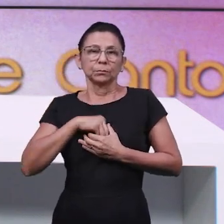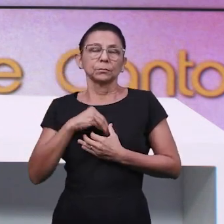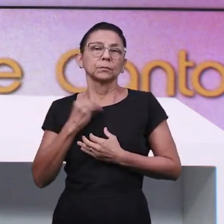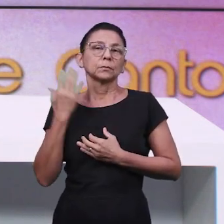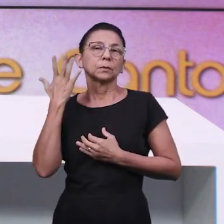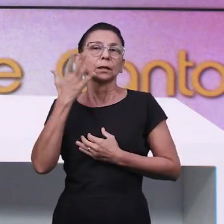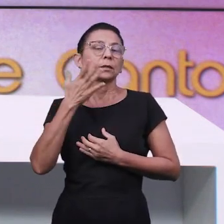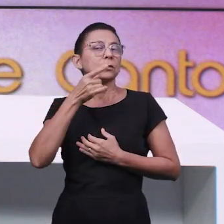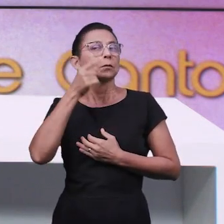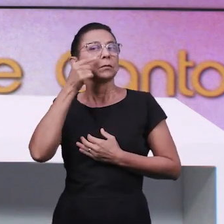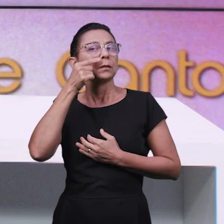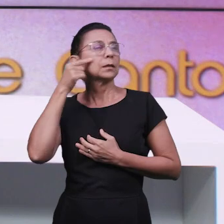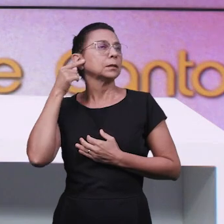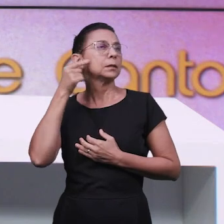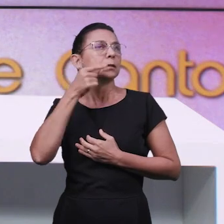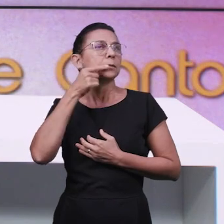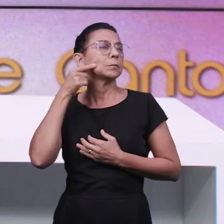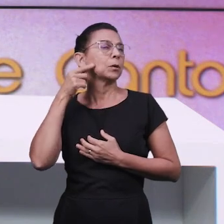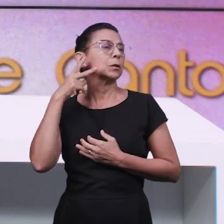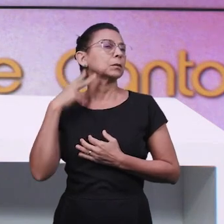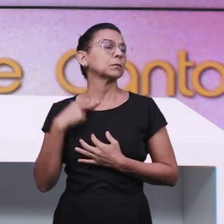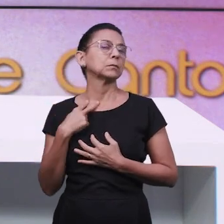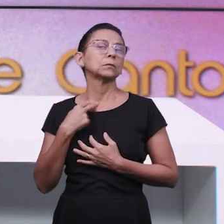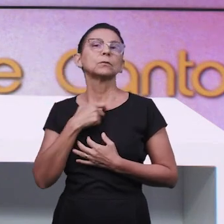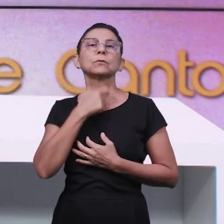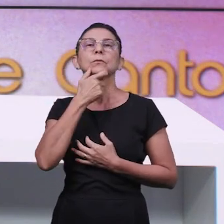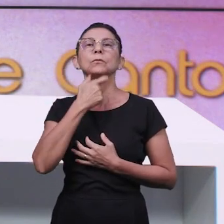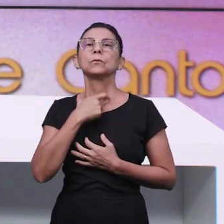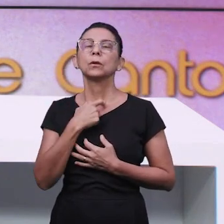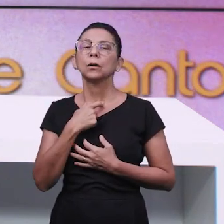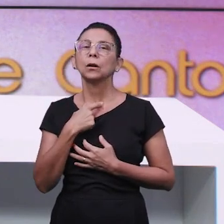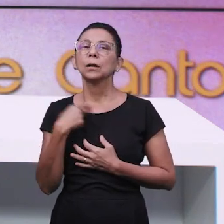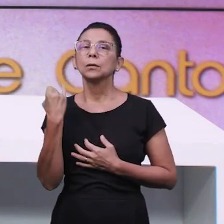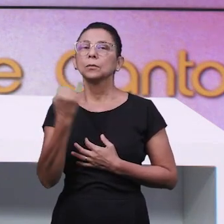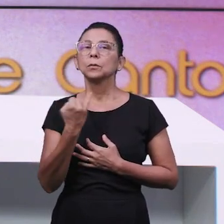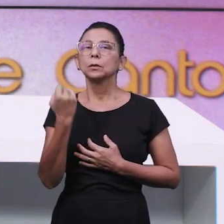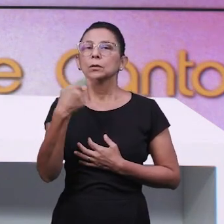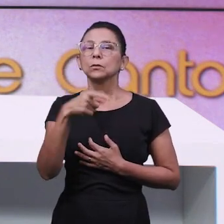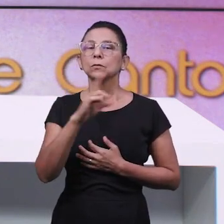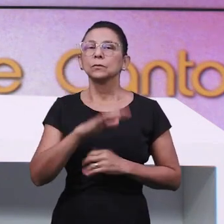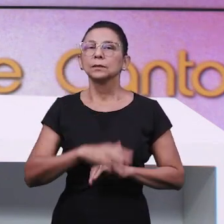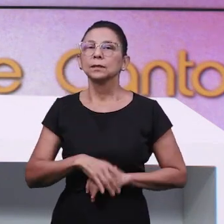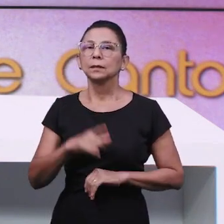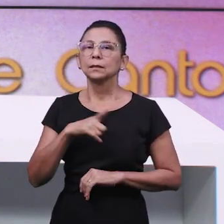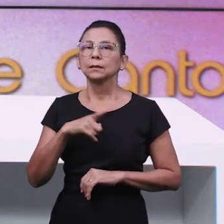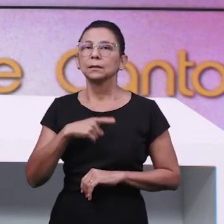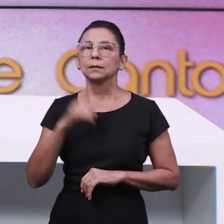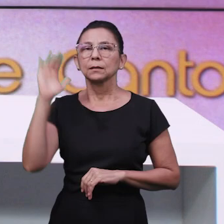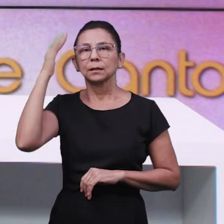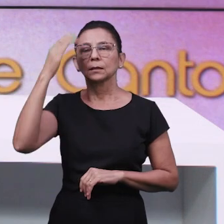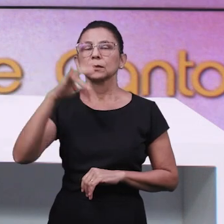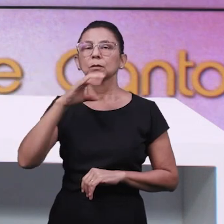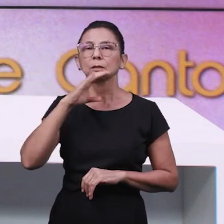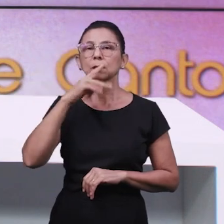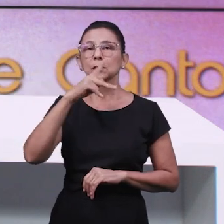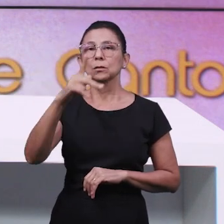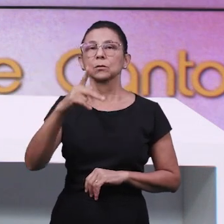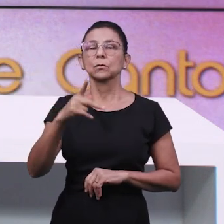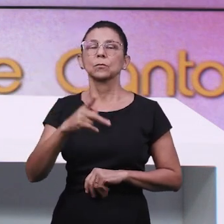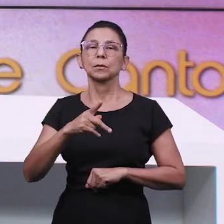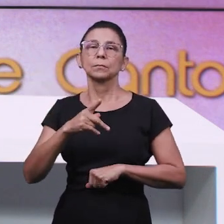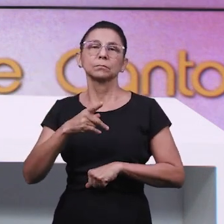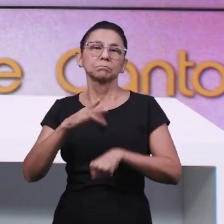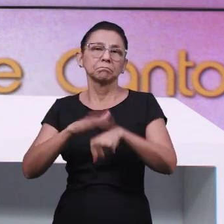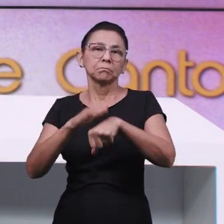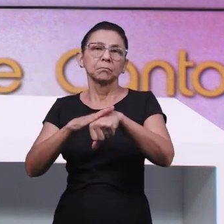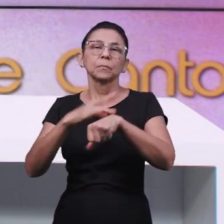isso é interessantíssimo para que você possa aprimorar os seus conhecimentos sobre a sua própria voz e assim também